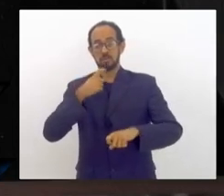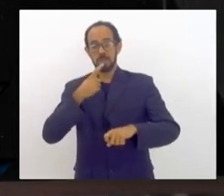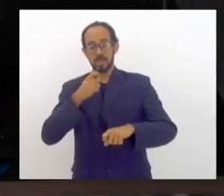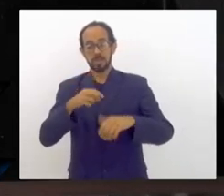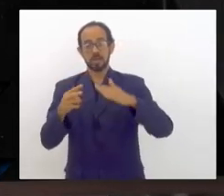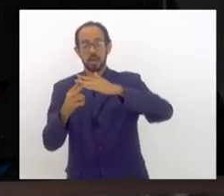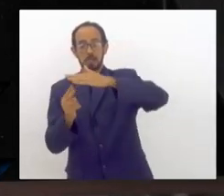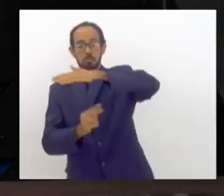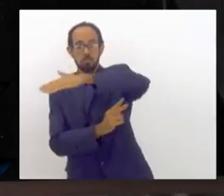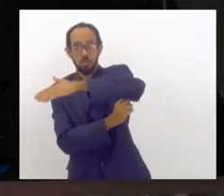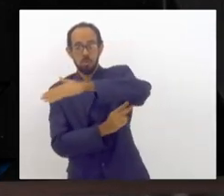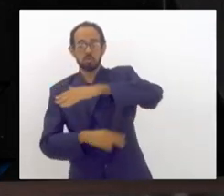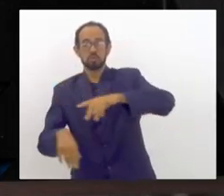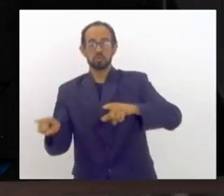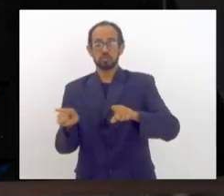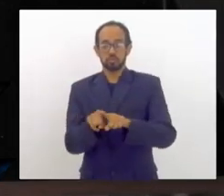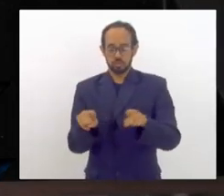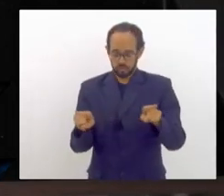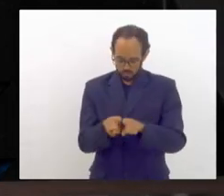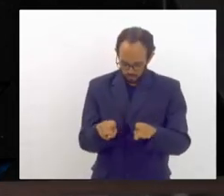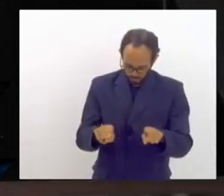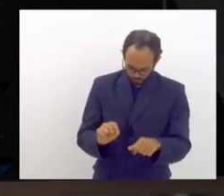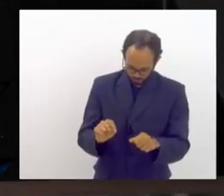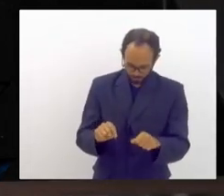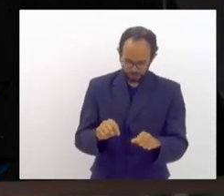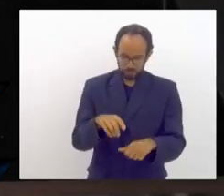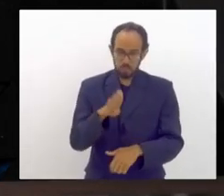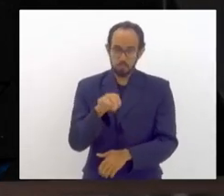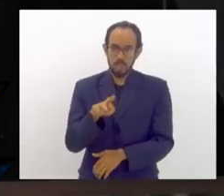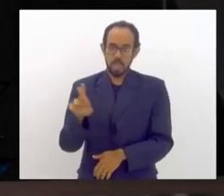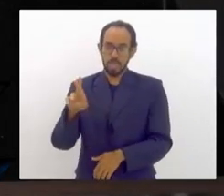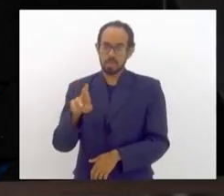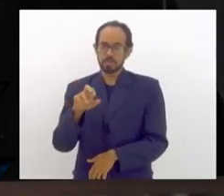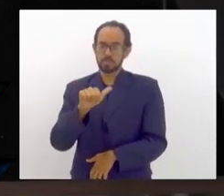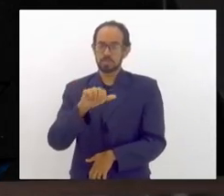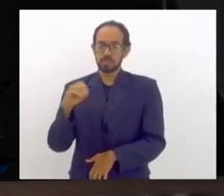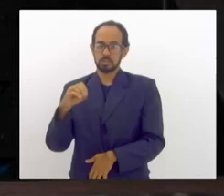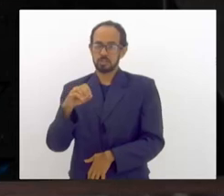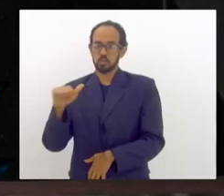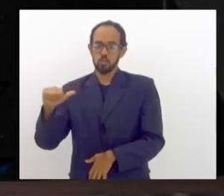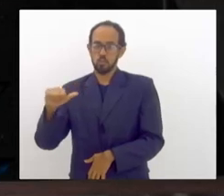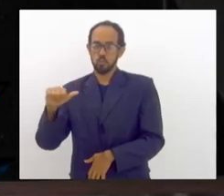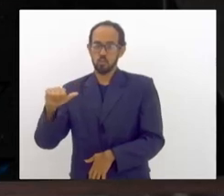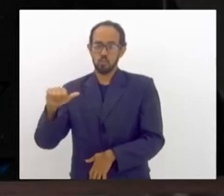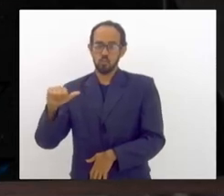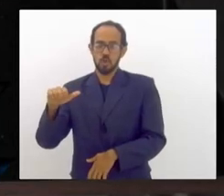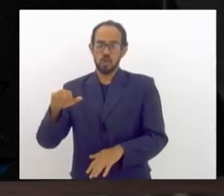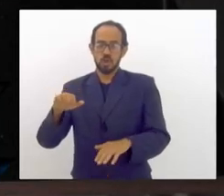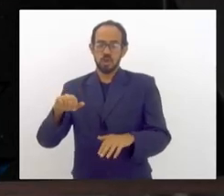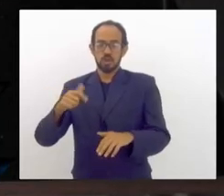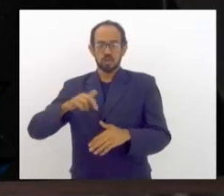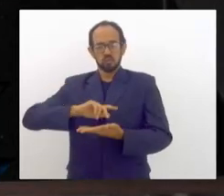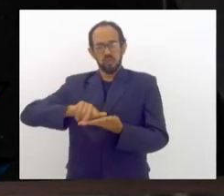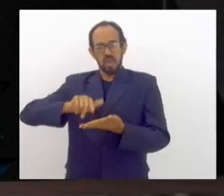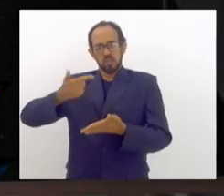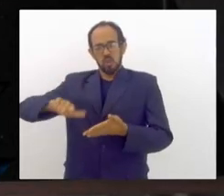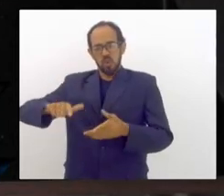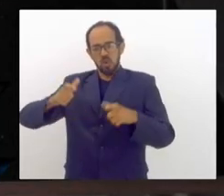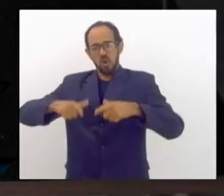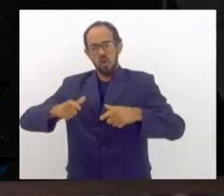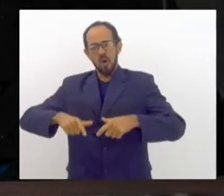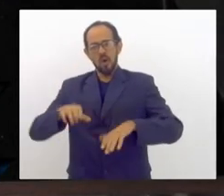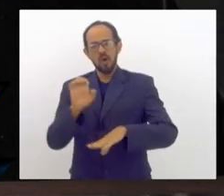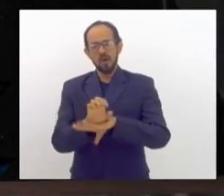ponte, que enfrentam um grande engarrafamento na BR-101, na Niterói-Manilha e nos diversos espaços do Estado. Eu